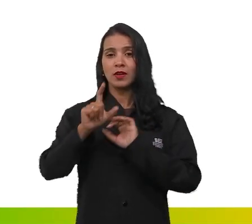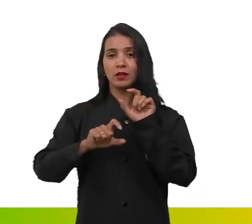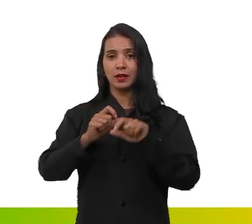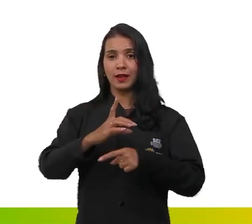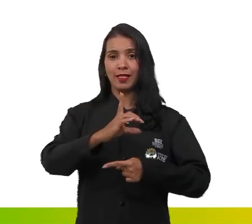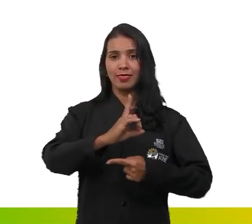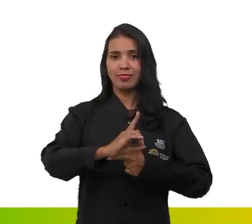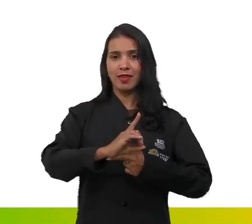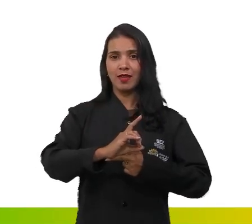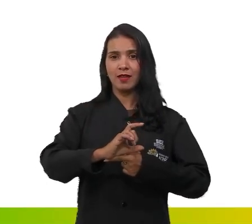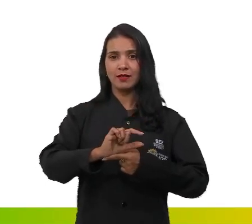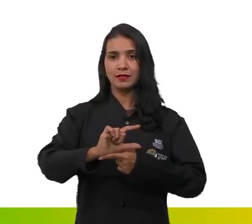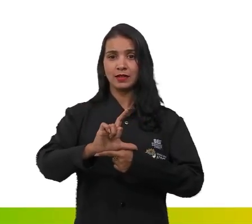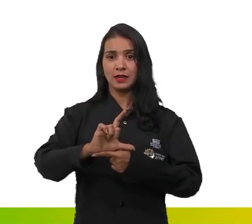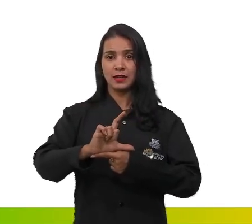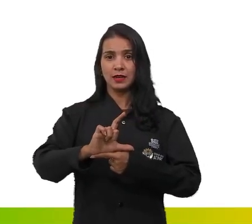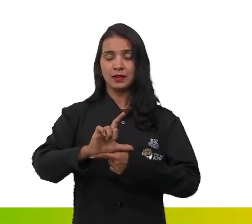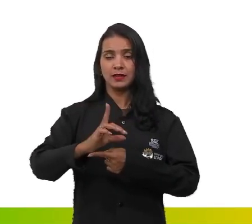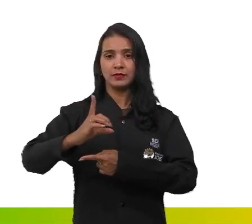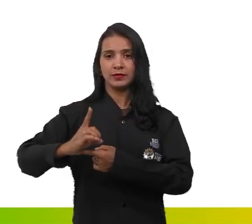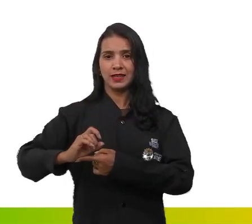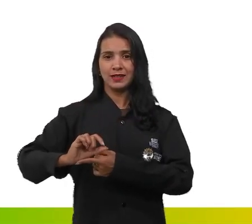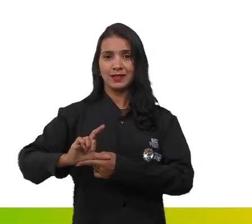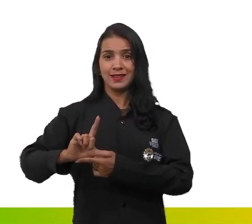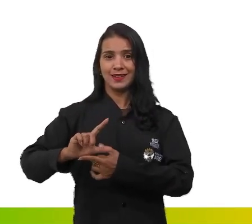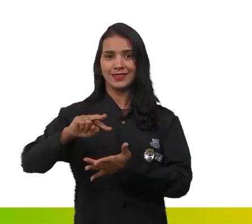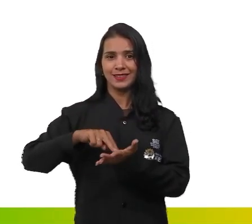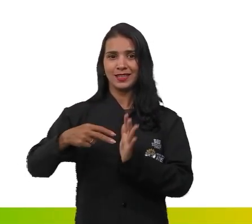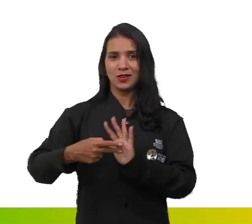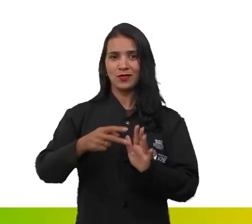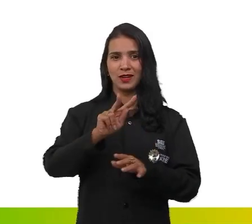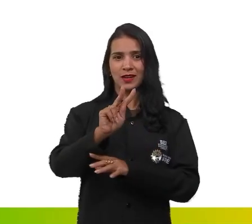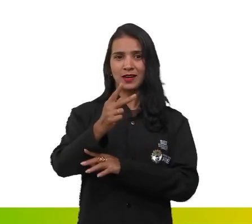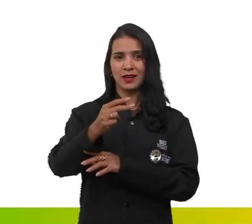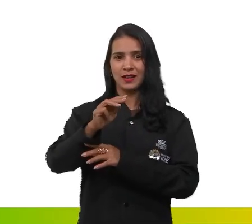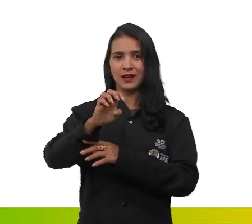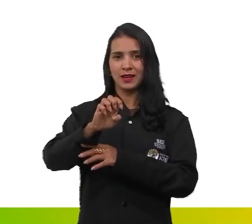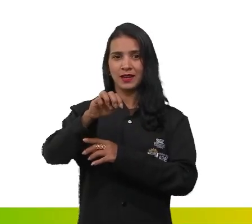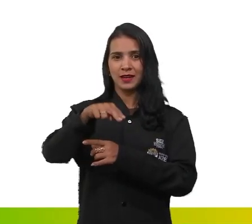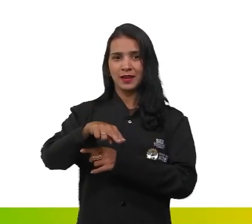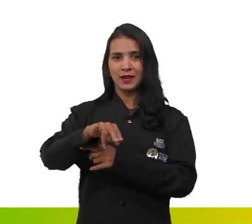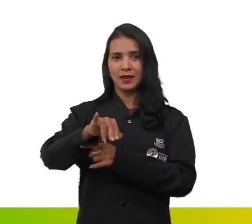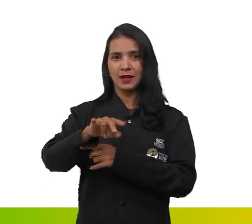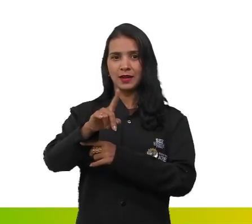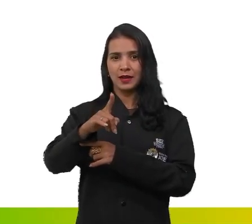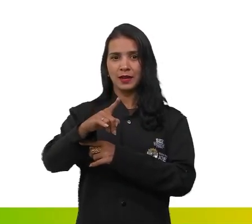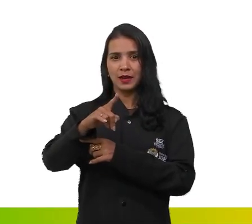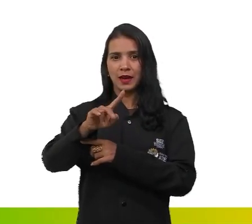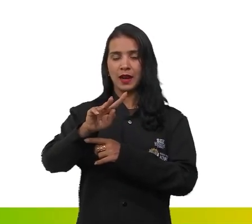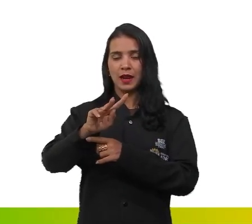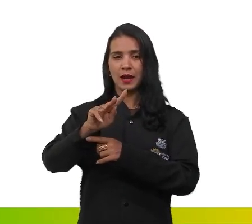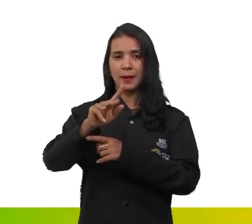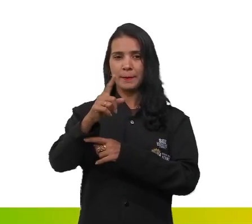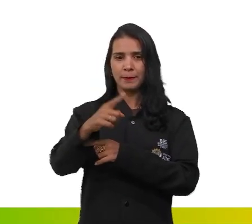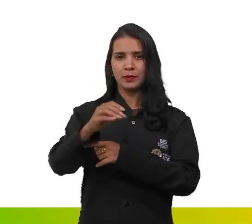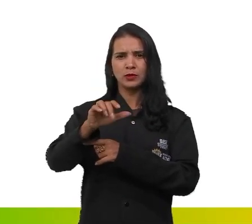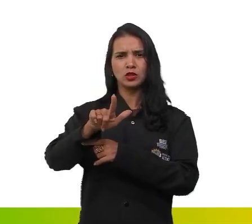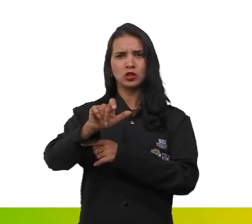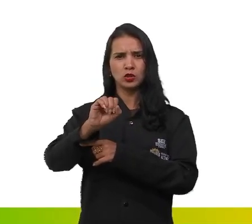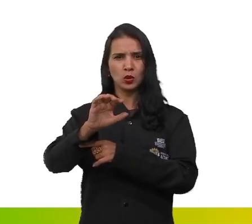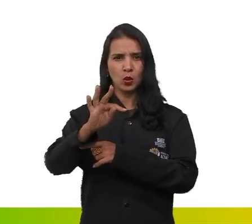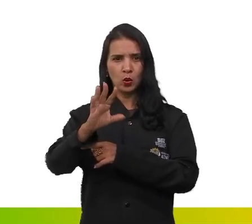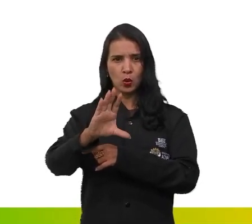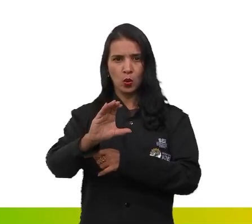como homozigoto dominante. São essas nomenclaturas que a gente viu nas aulas passadas. Dzinho seria o